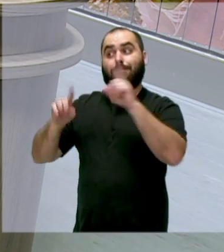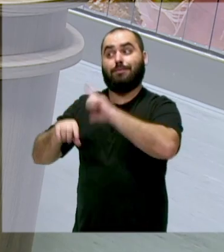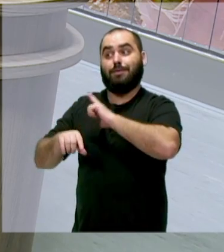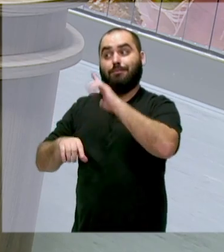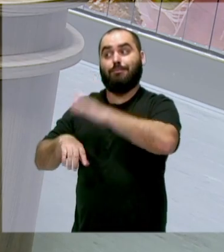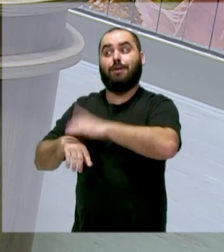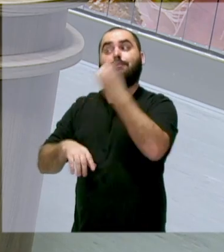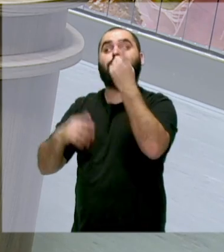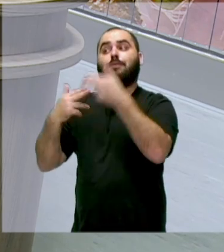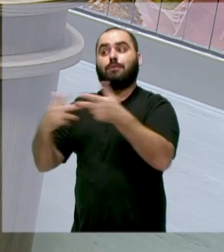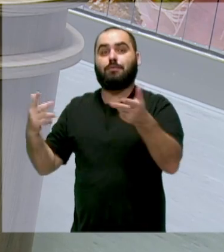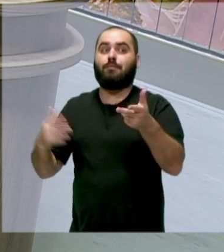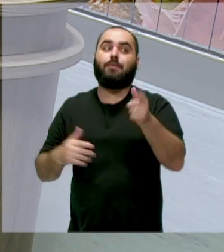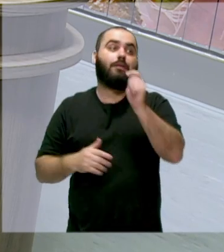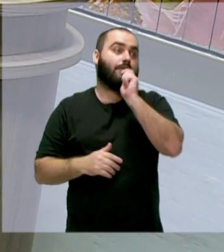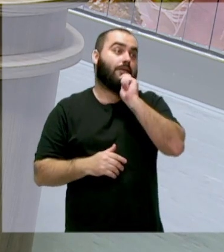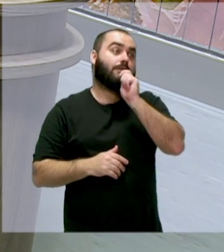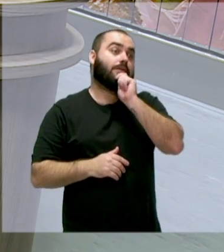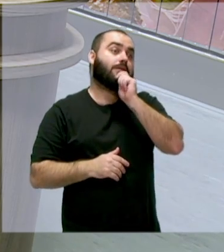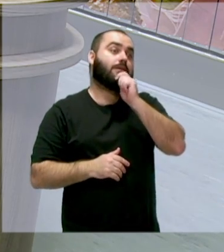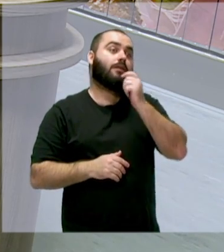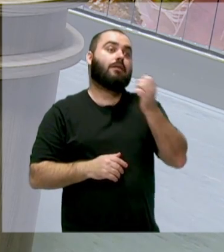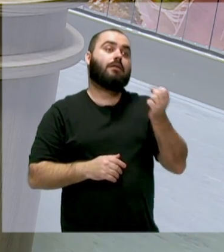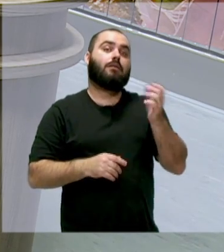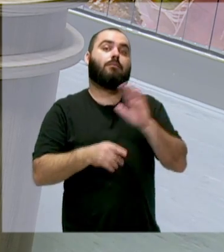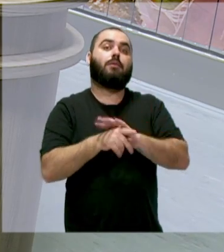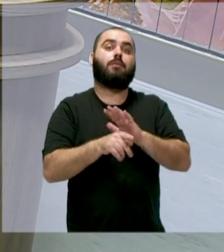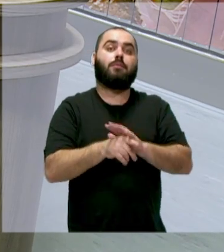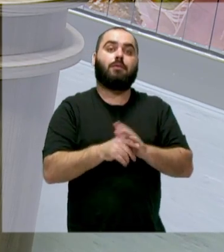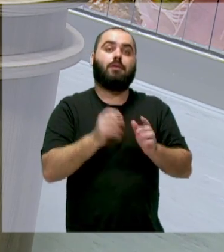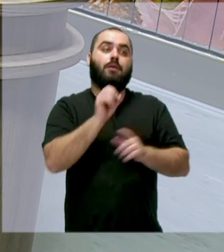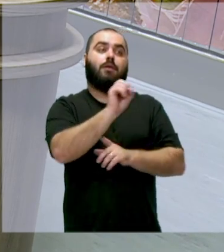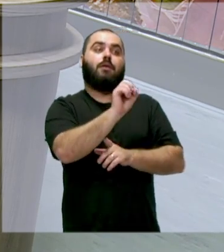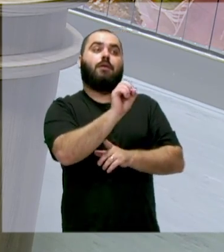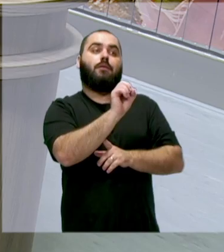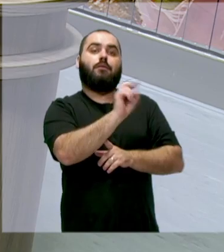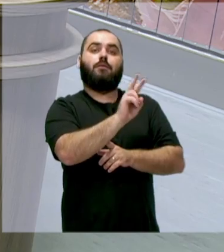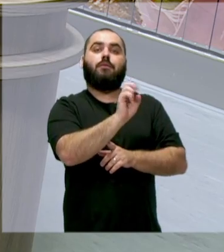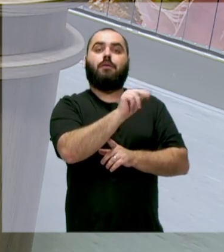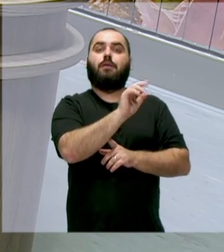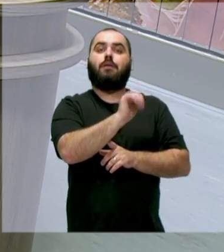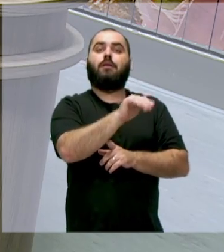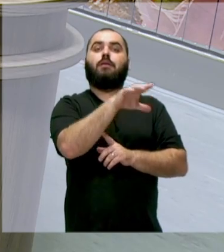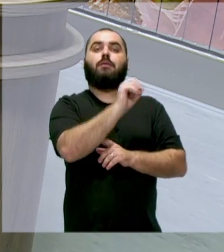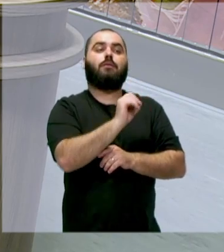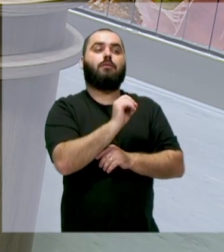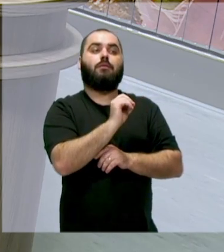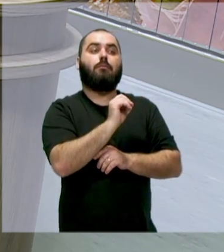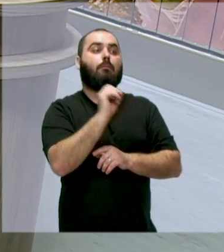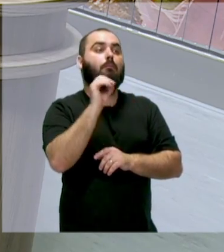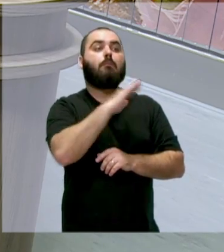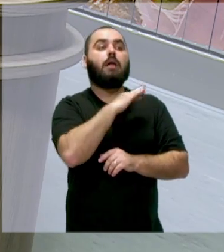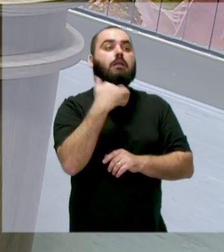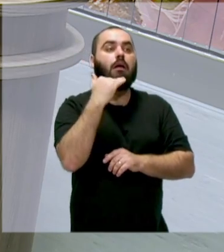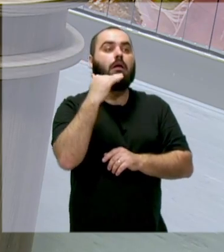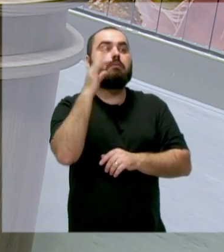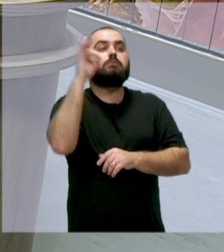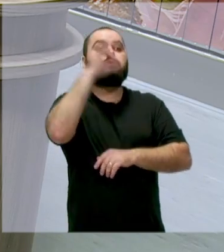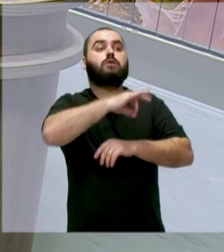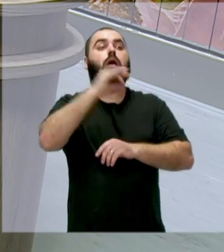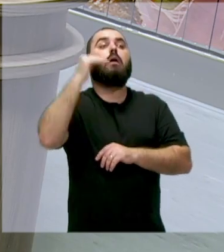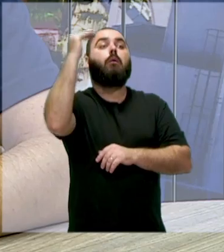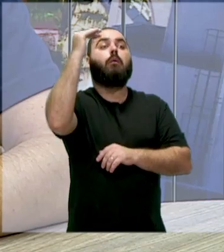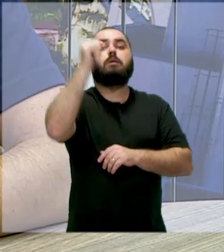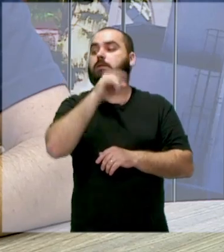jogar veneno e matar o mosquito adulto, se tem a água parada nascendo novos mosquitos. A gente vai ficar numa situação... de enxugar gelo. E